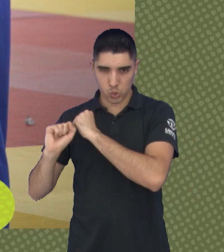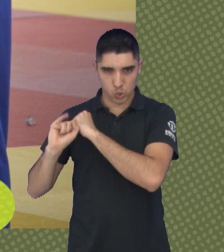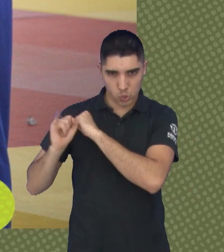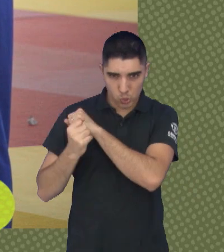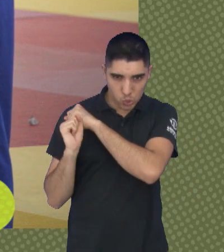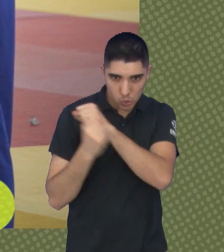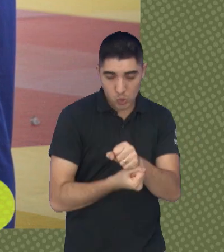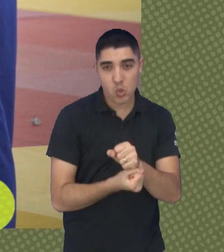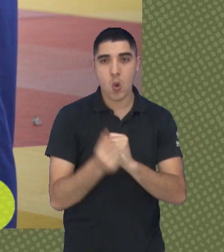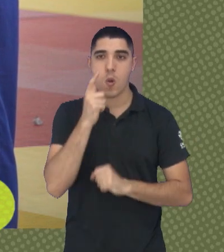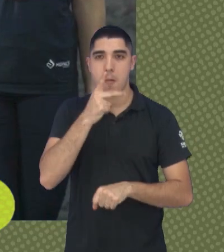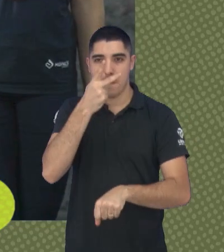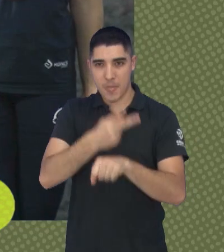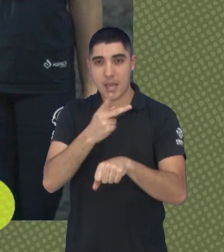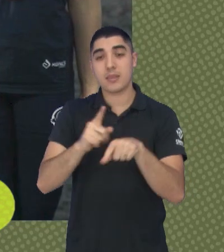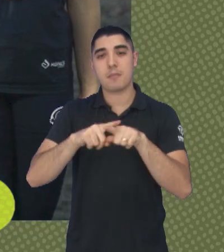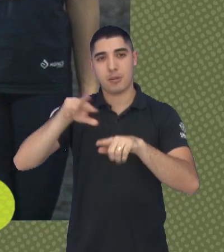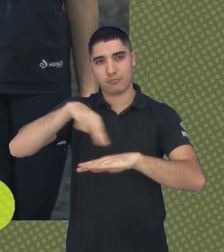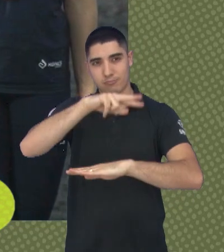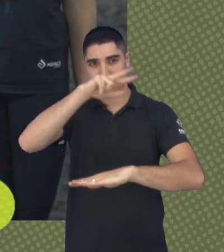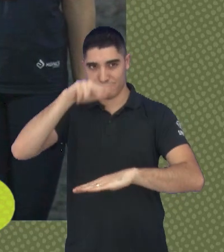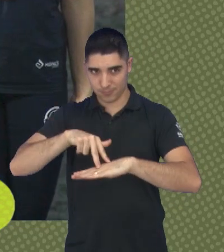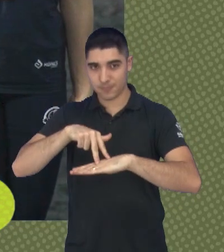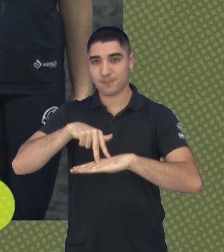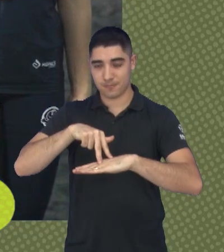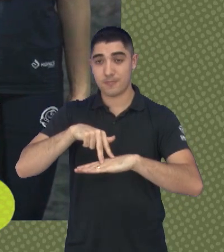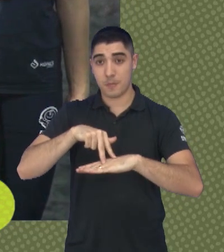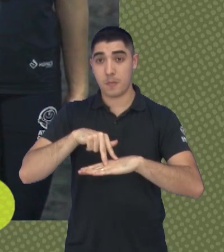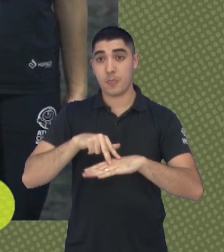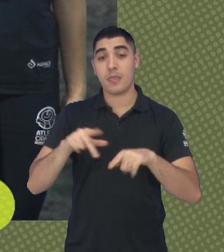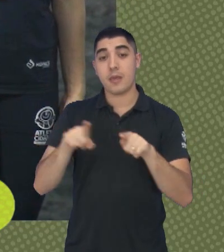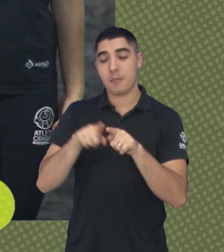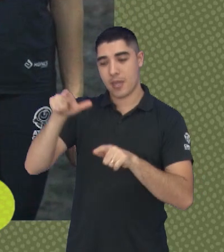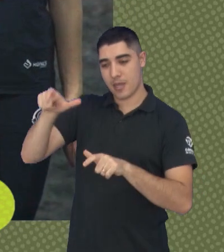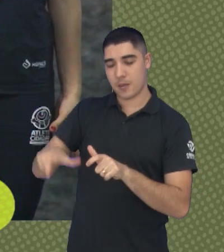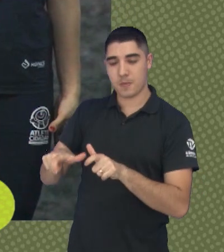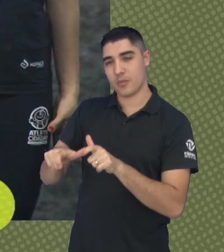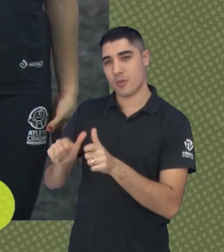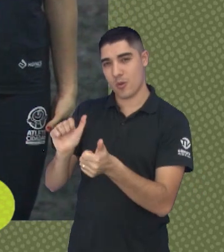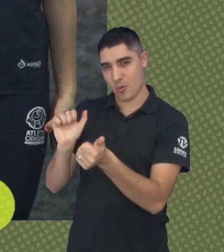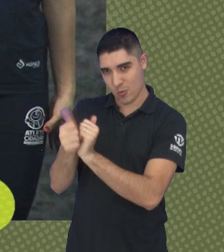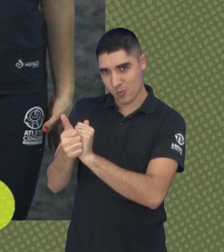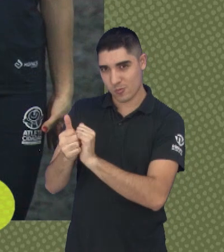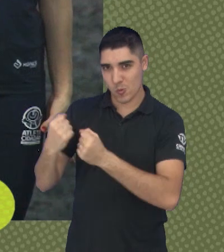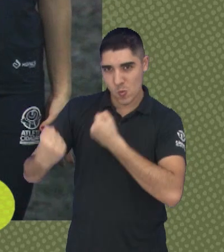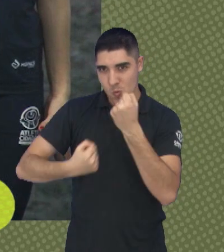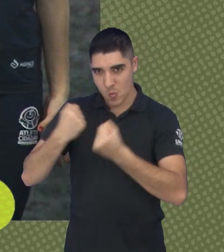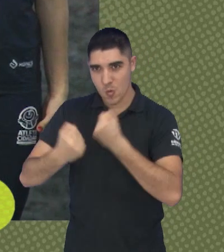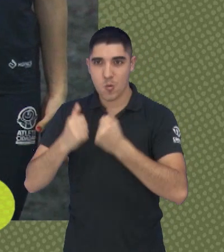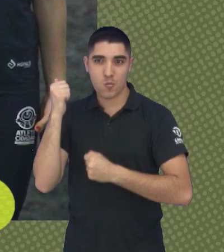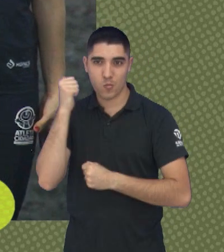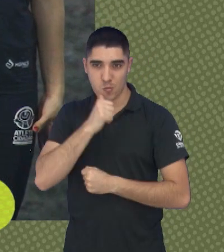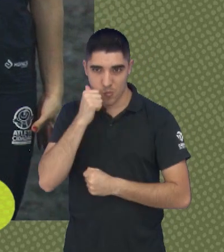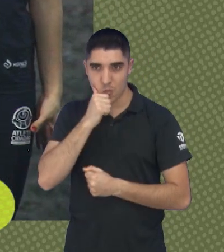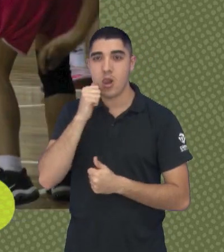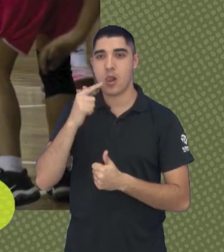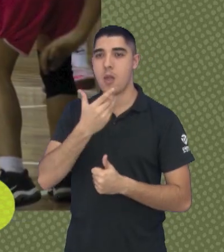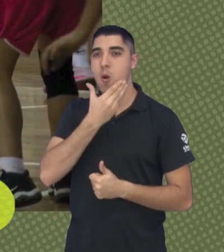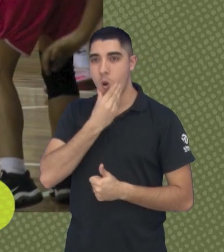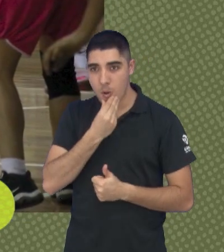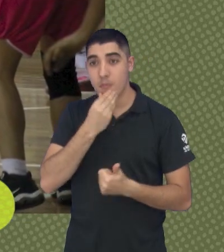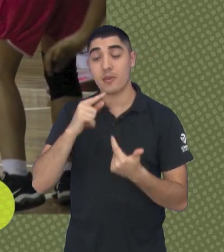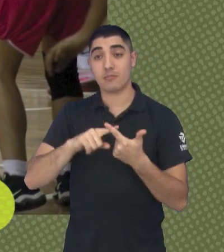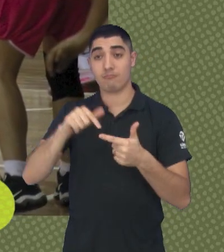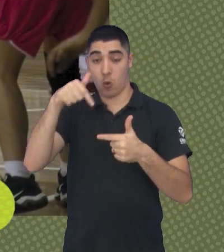rítmica o bronze. Também pontuaram as equipes de atletismo masculino na 8ª posição, atletismo feminino 7ª posição e